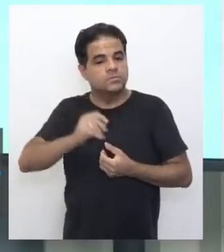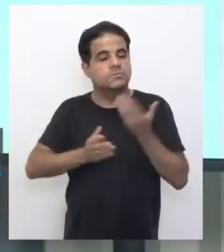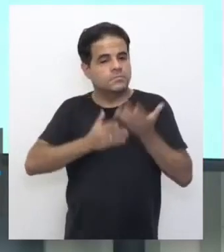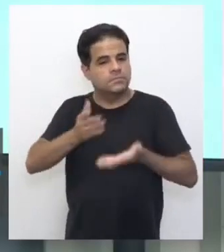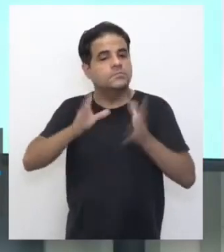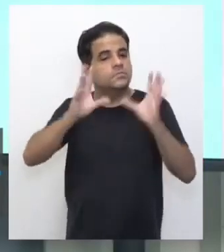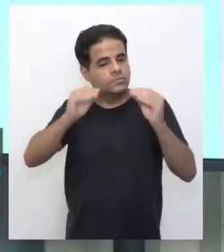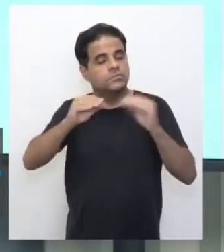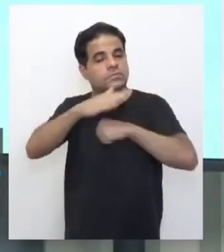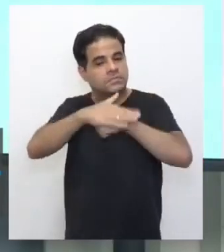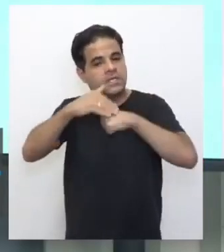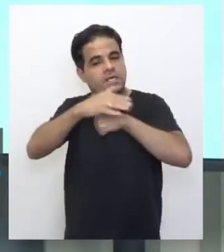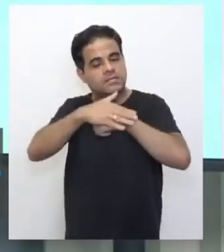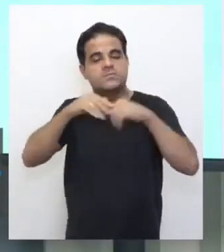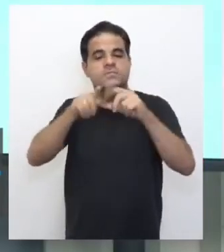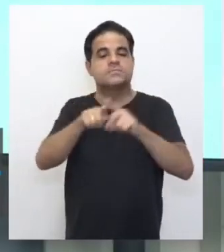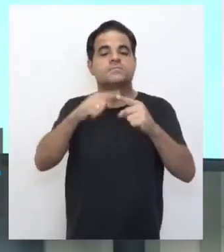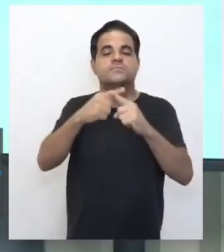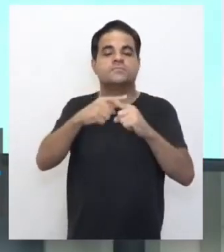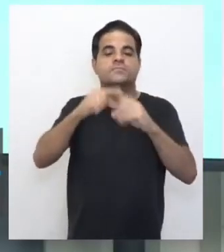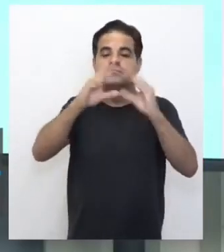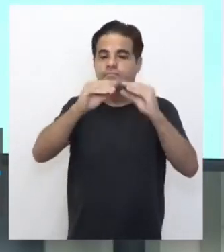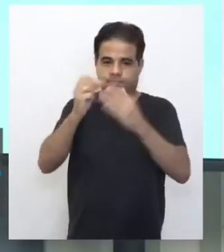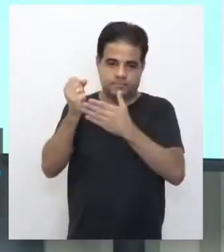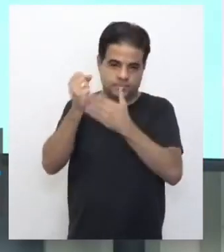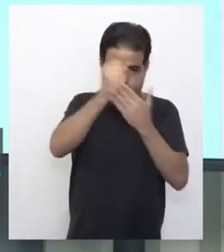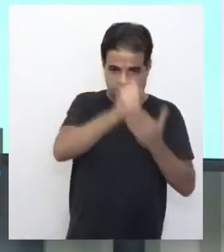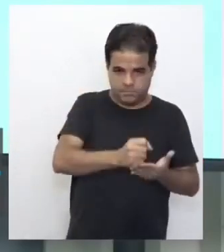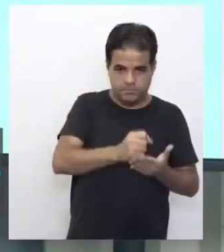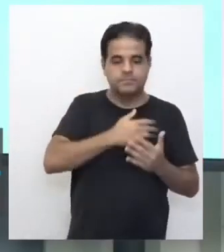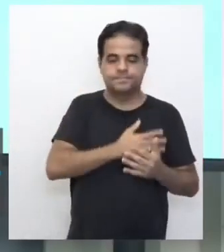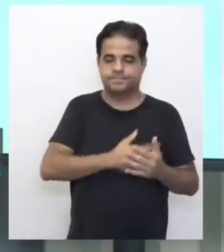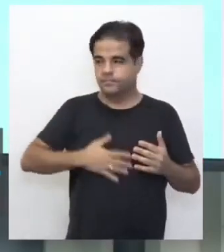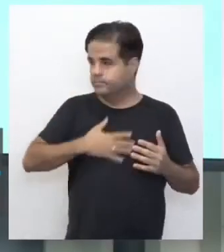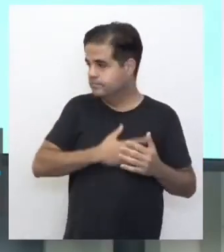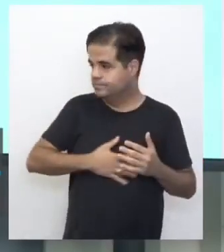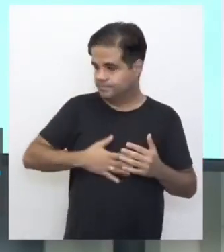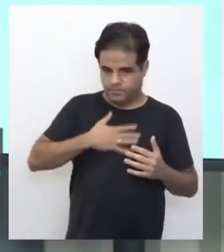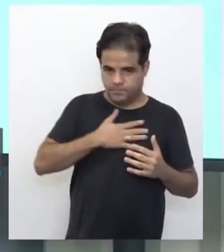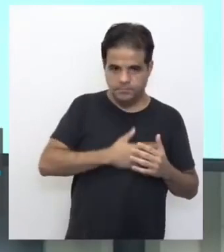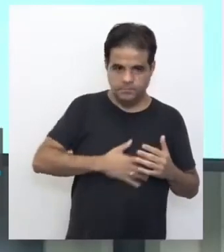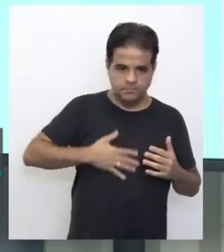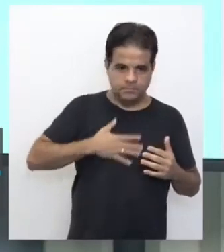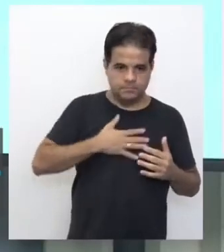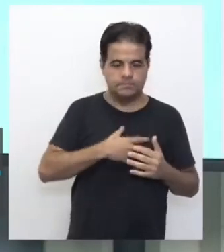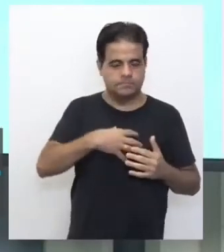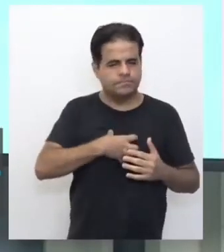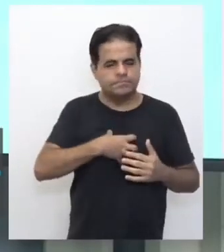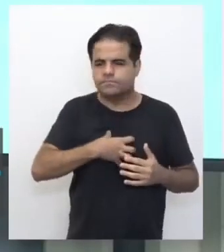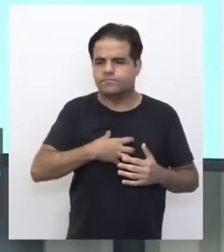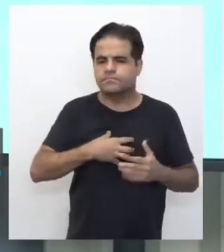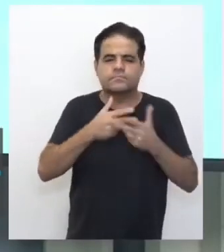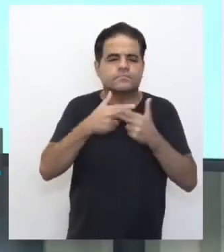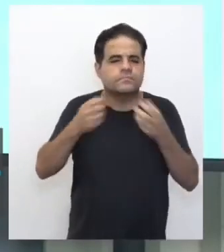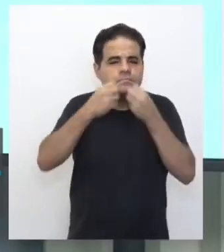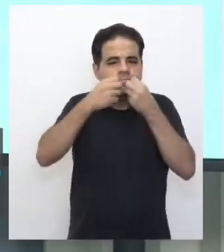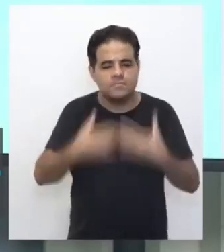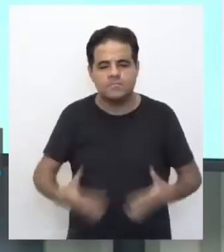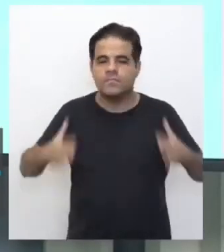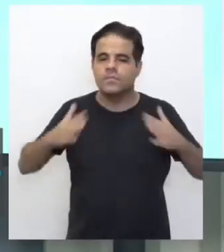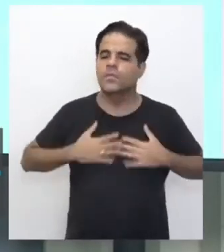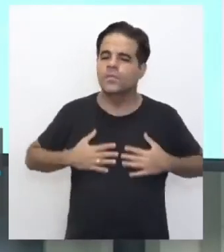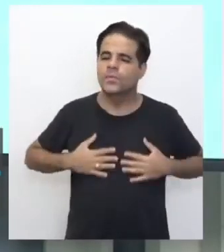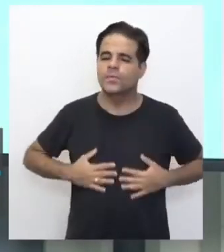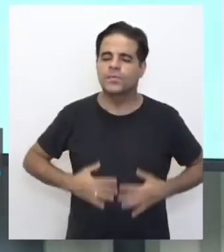esse carinho, porque a noite traz para ele prazer, uma sensação de coisa boa, Tranquilidade, né?